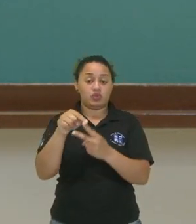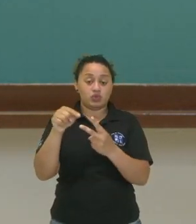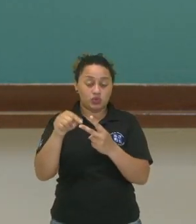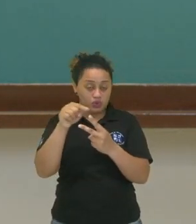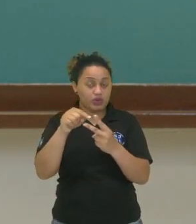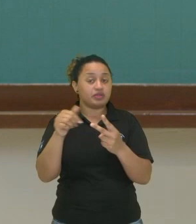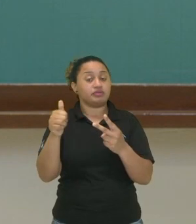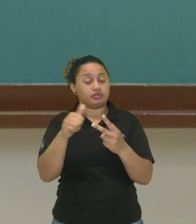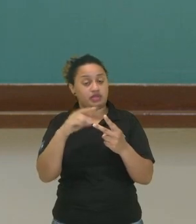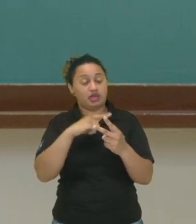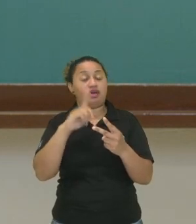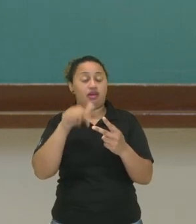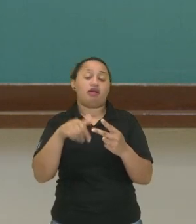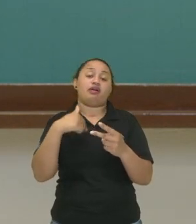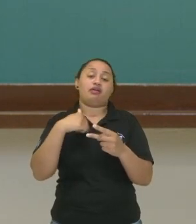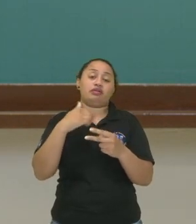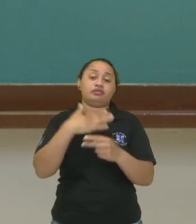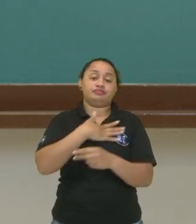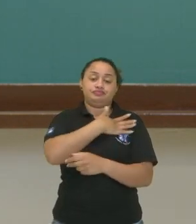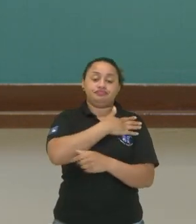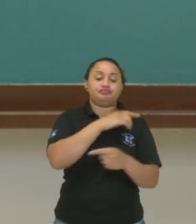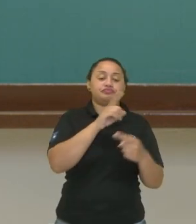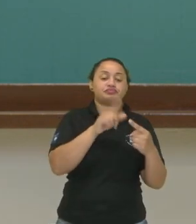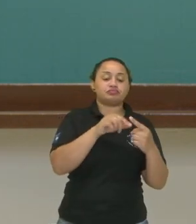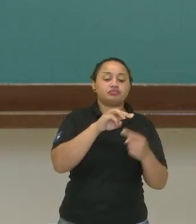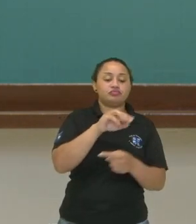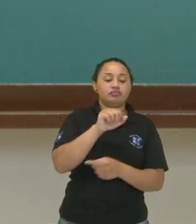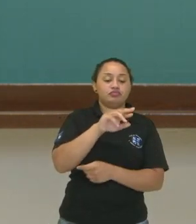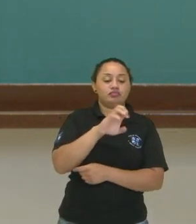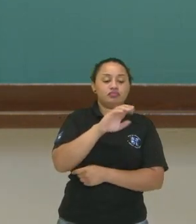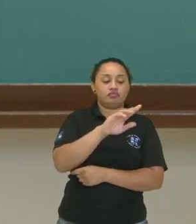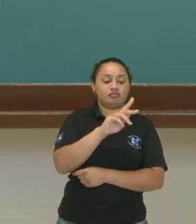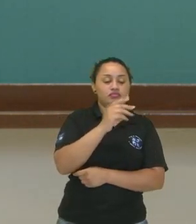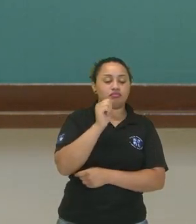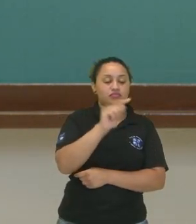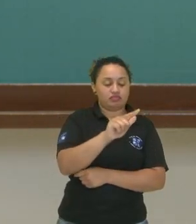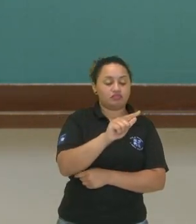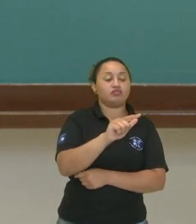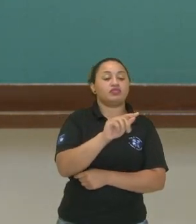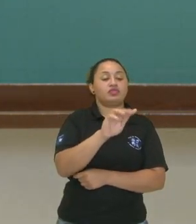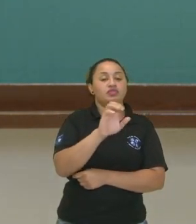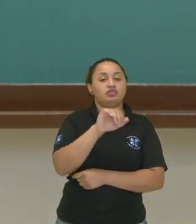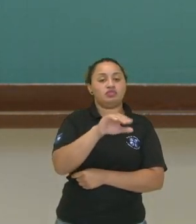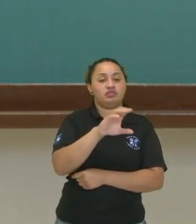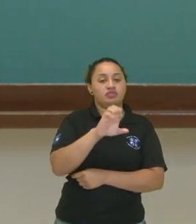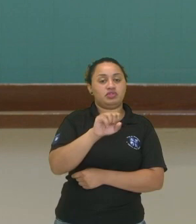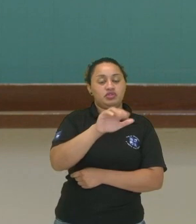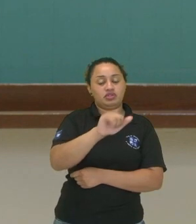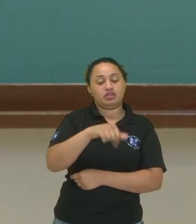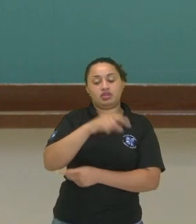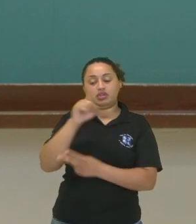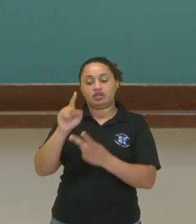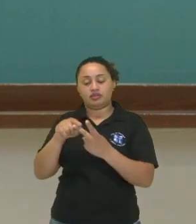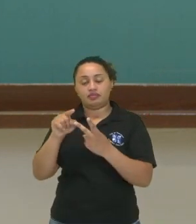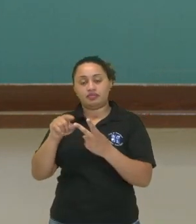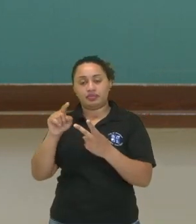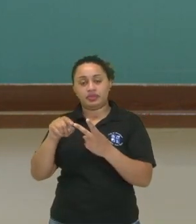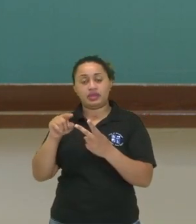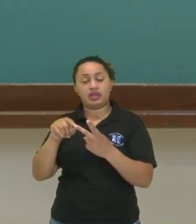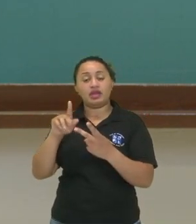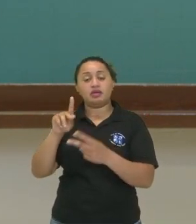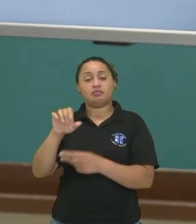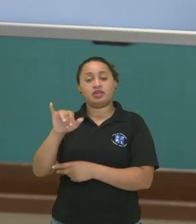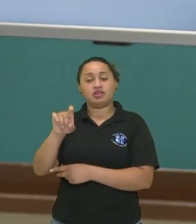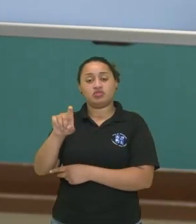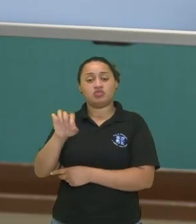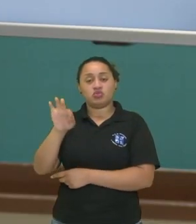foram militares. Marechal Deodoro da Fonseca e depois Floriano Peixoto. Isso mostra a tradição militar na